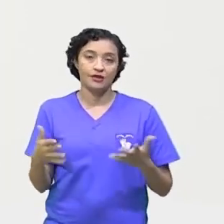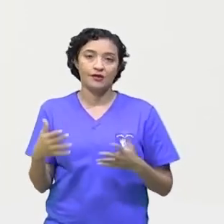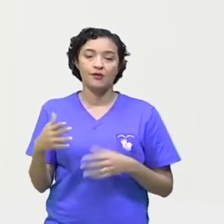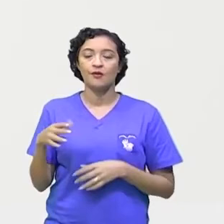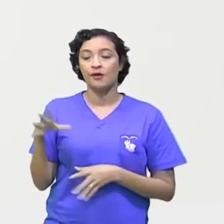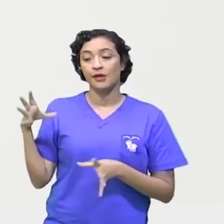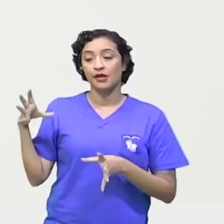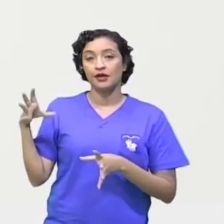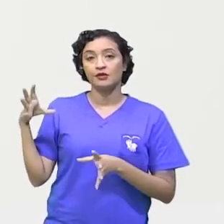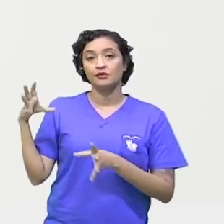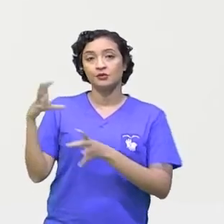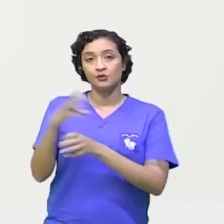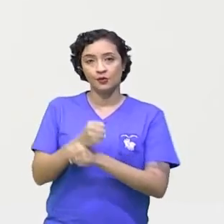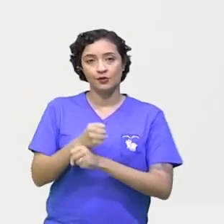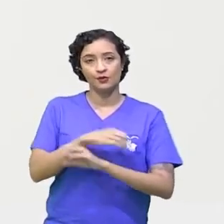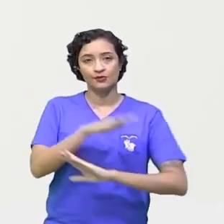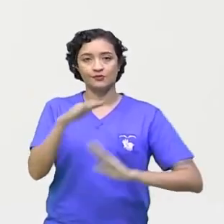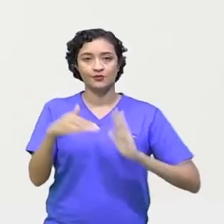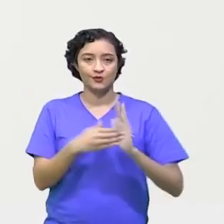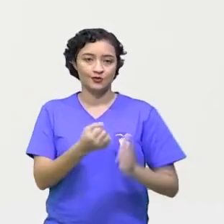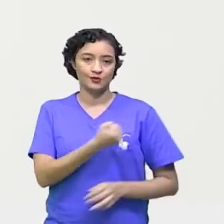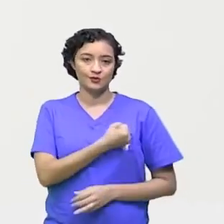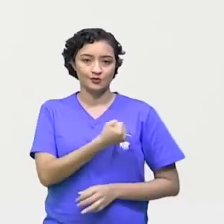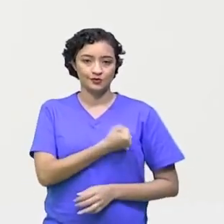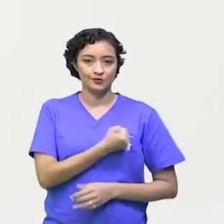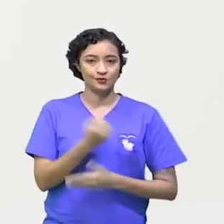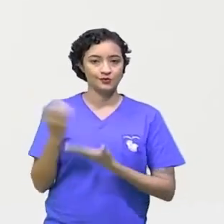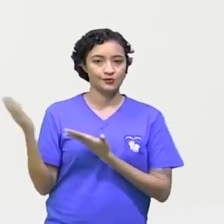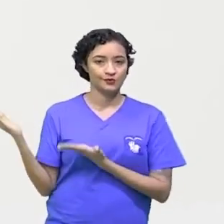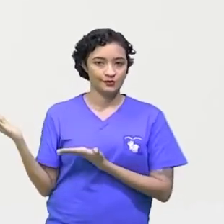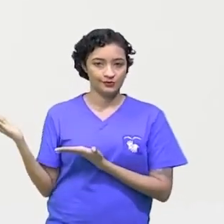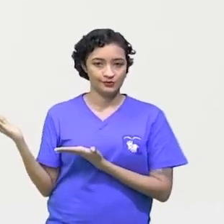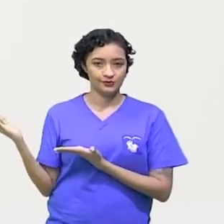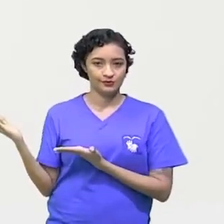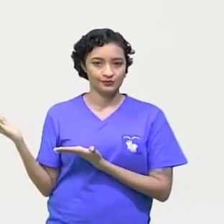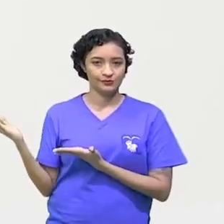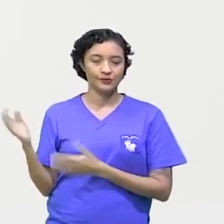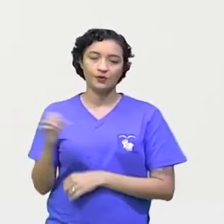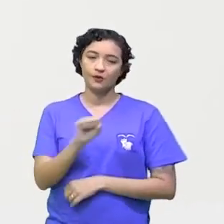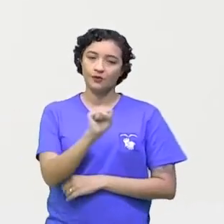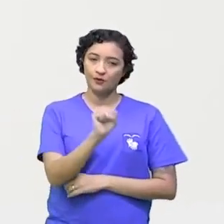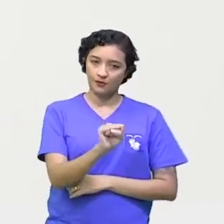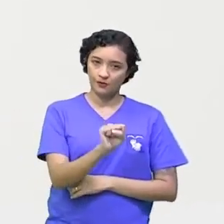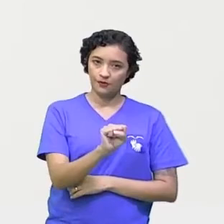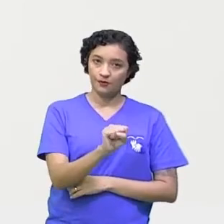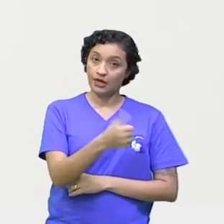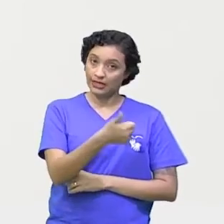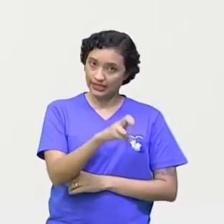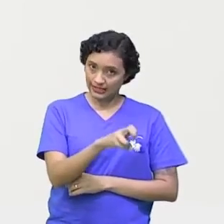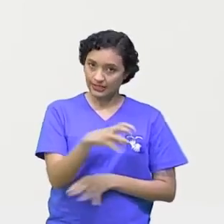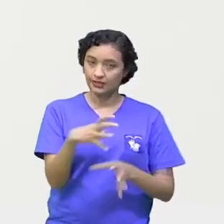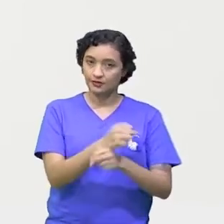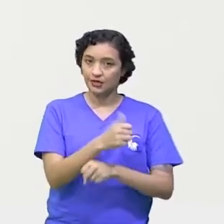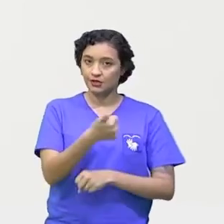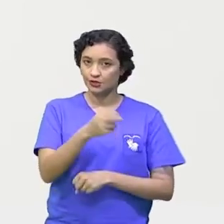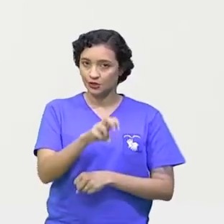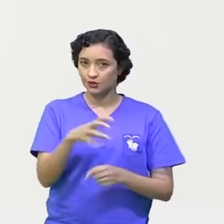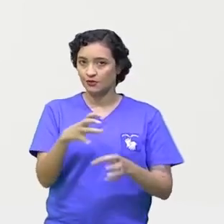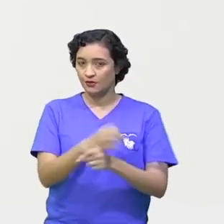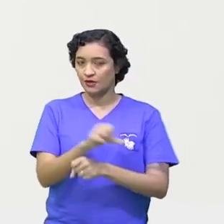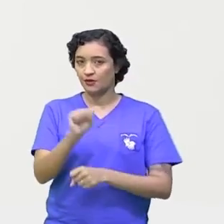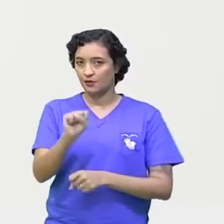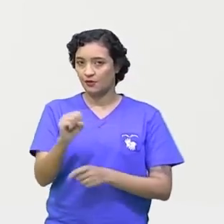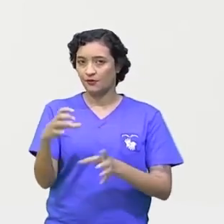todos esses lados. Então, 15 mais 15 mais 8... mais 8. Olha